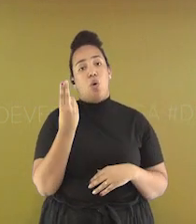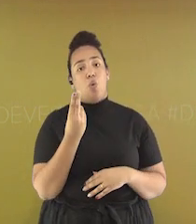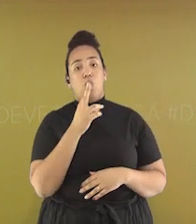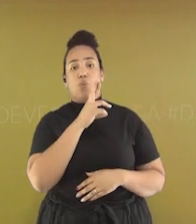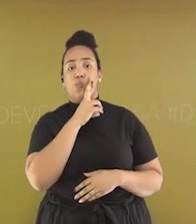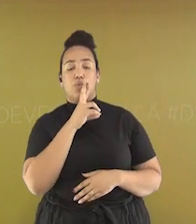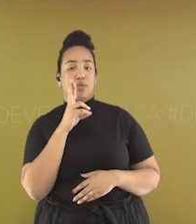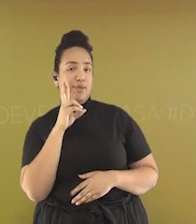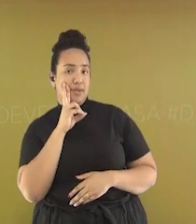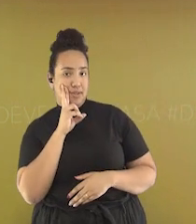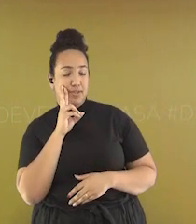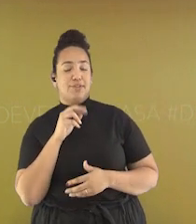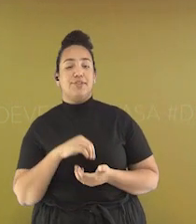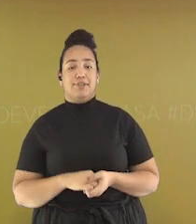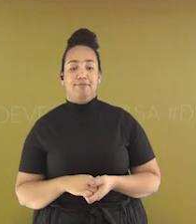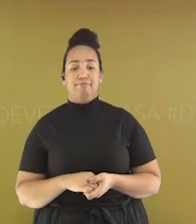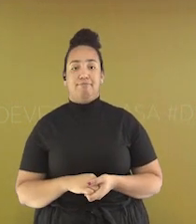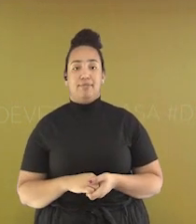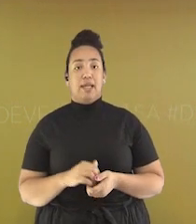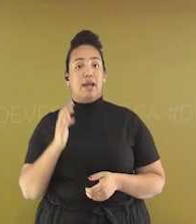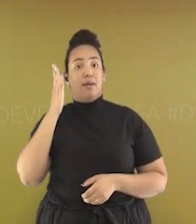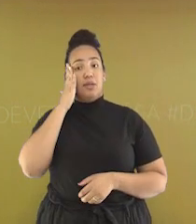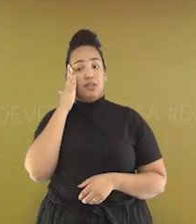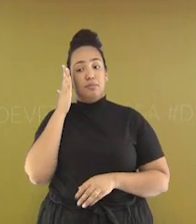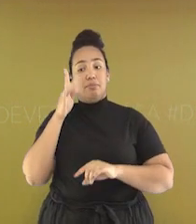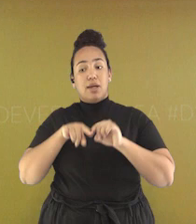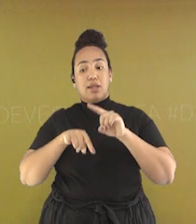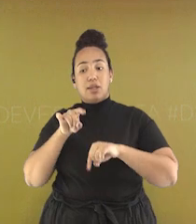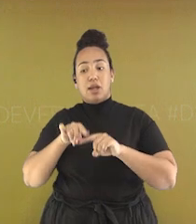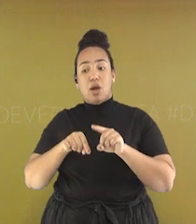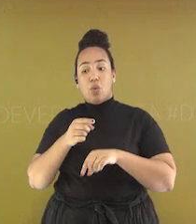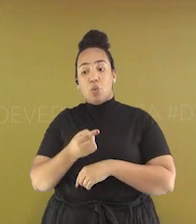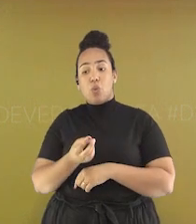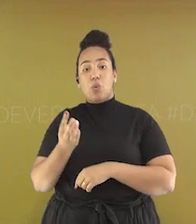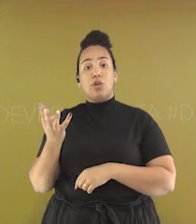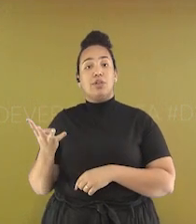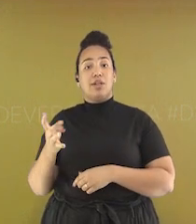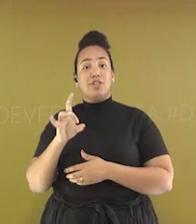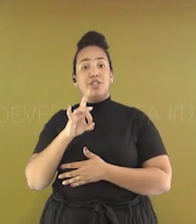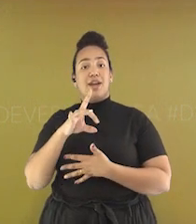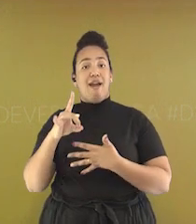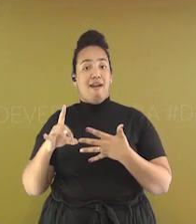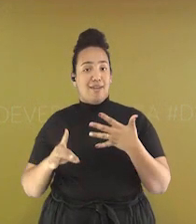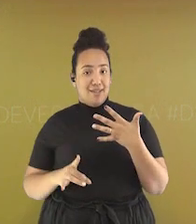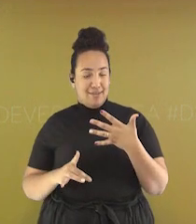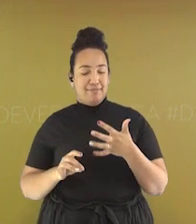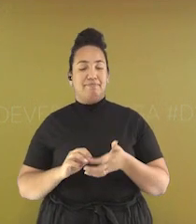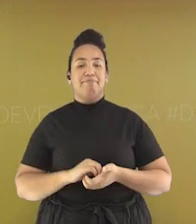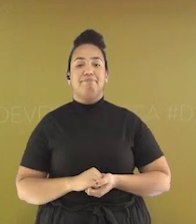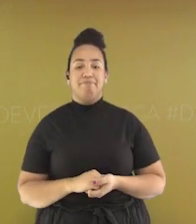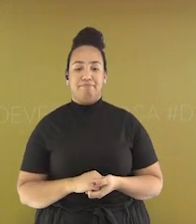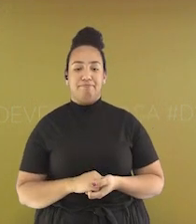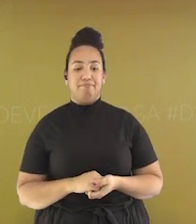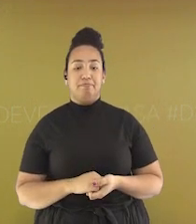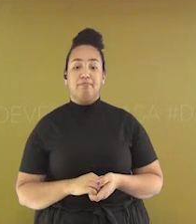também nos restaurantes. Elas servem para medir a massa de um ingrediente que vão em cada